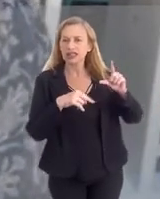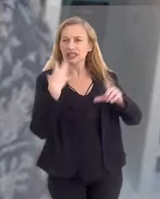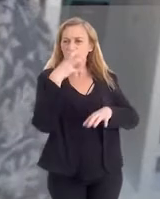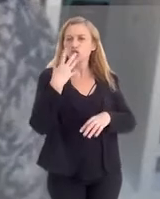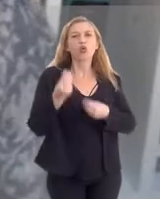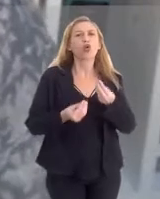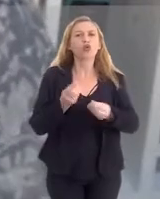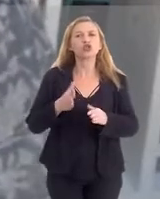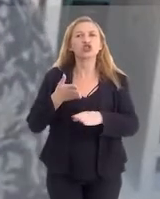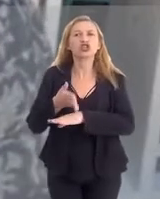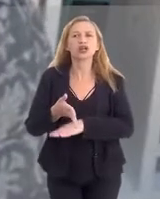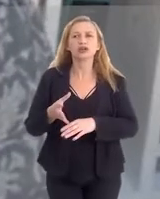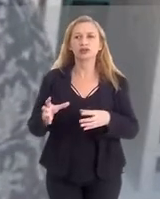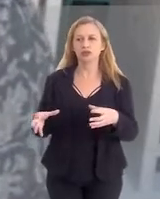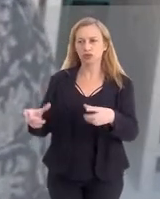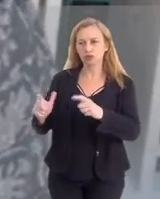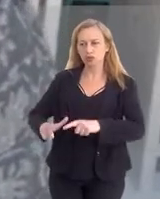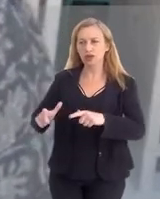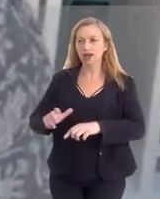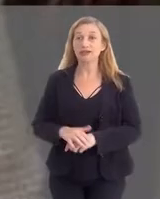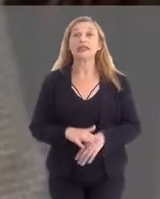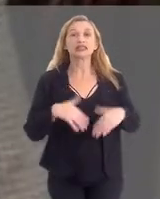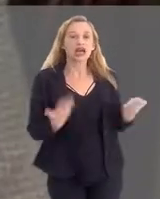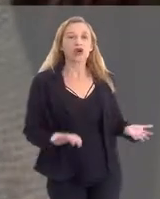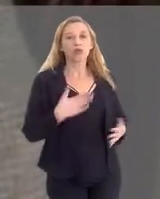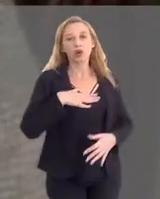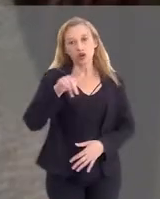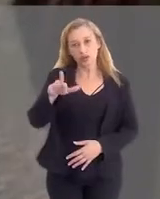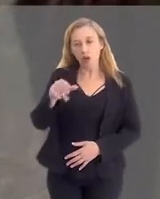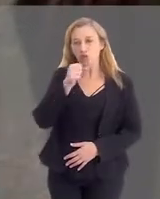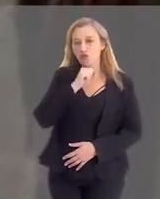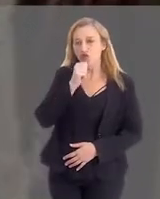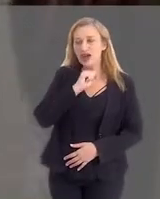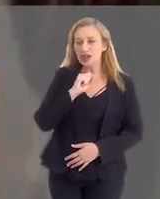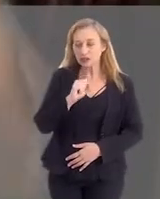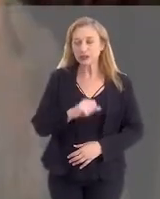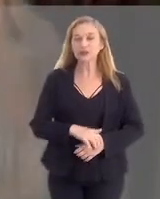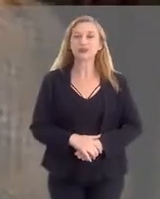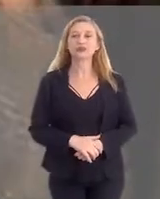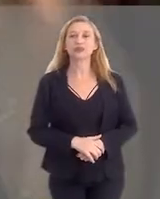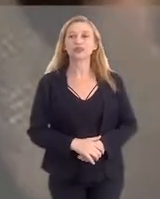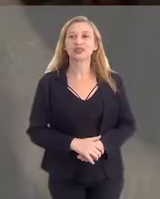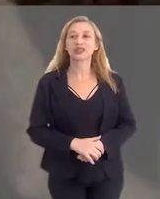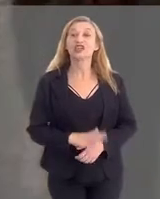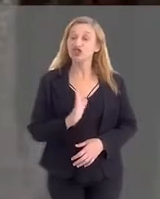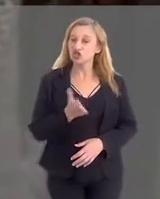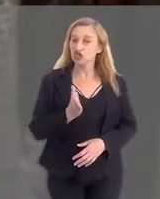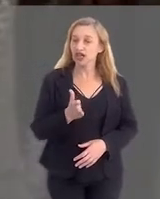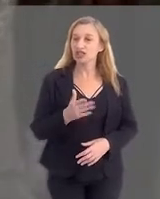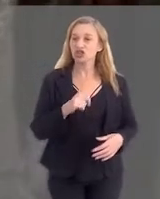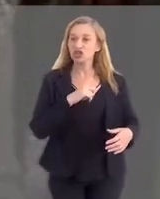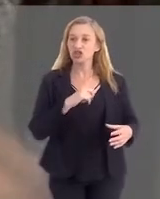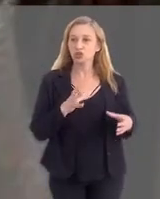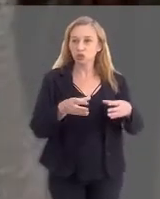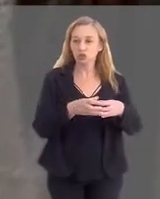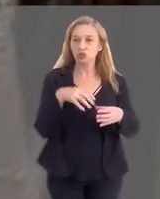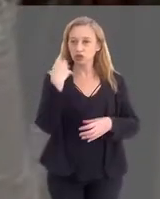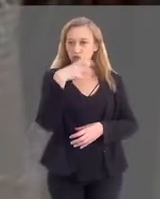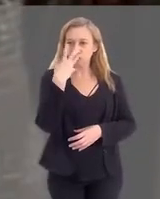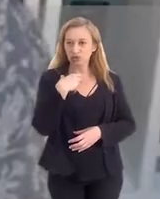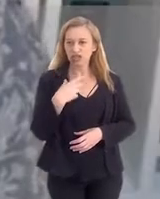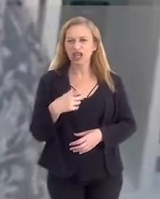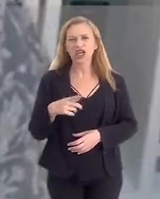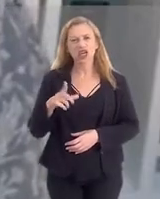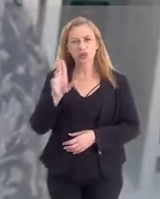letrista. Como é que você chegou a essas bandas? Então, meu irmão mais velho, meu irmão do meio, ele já tinha